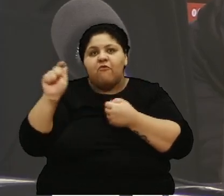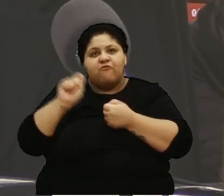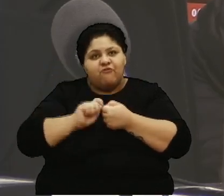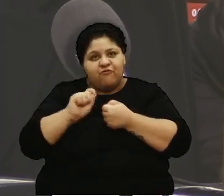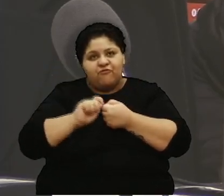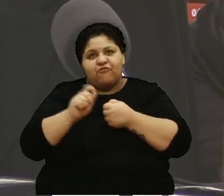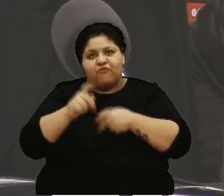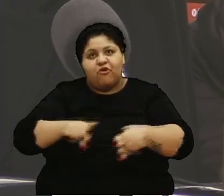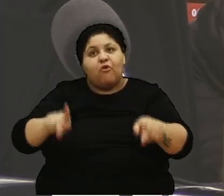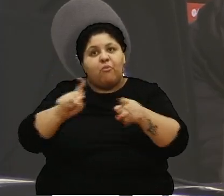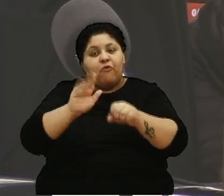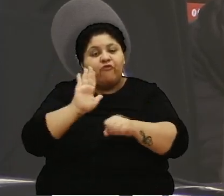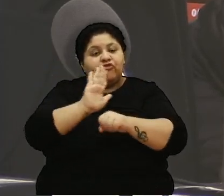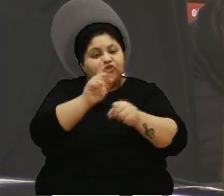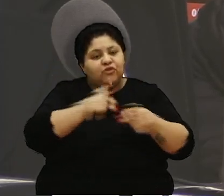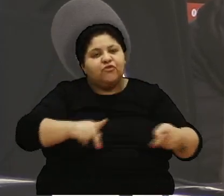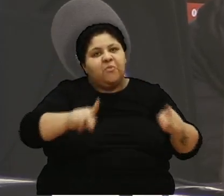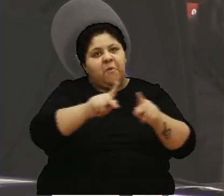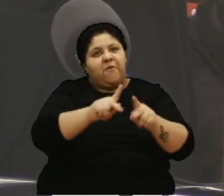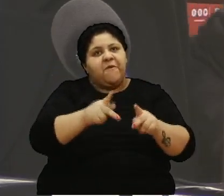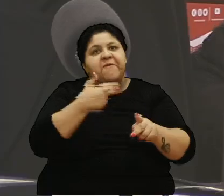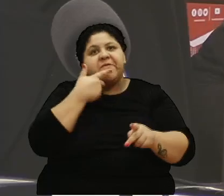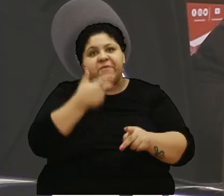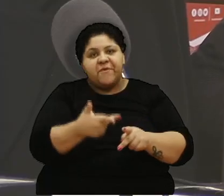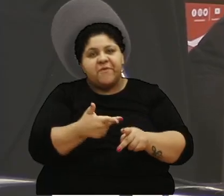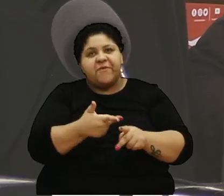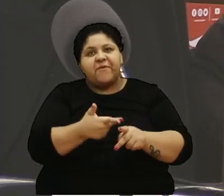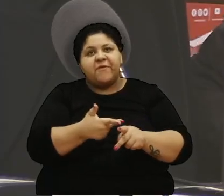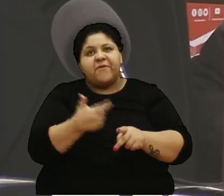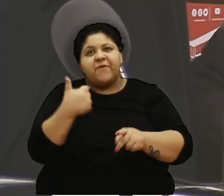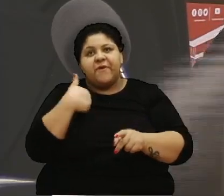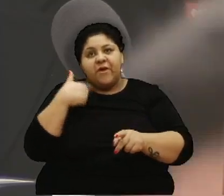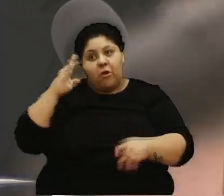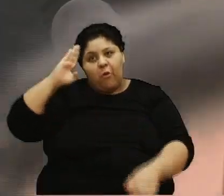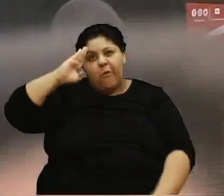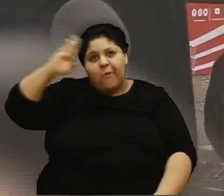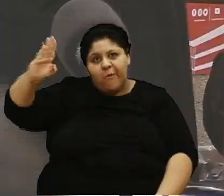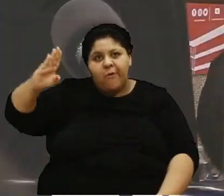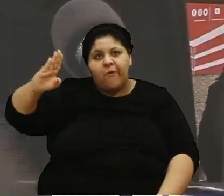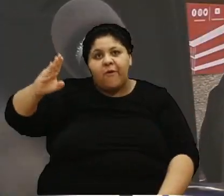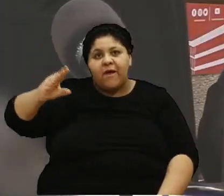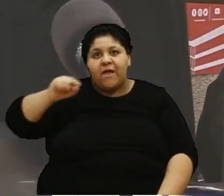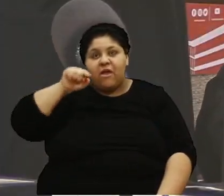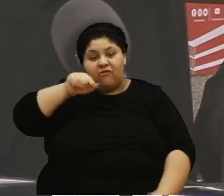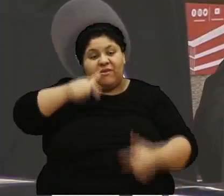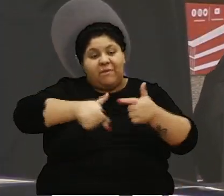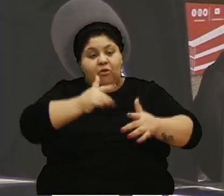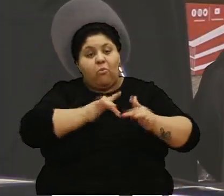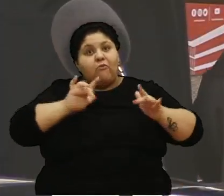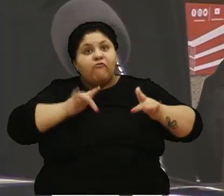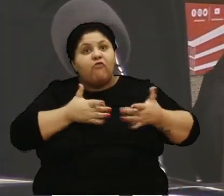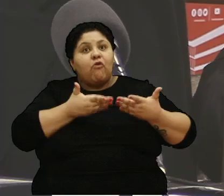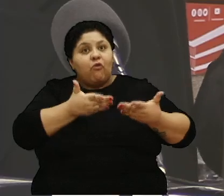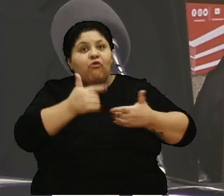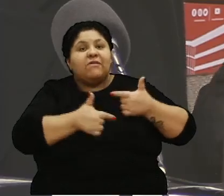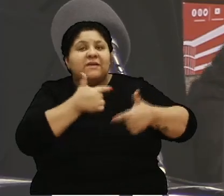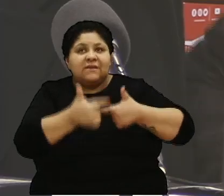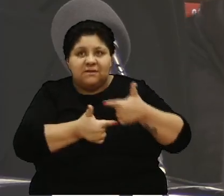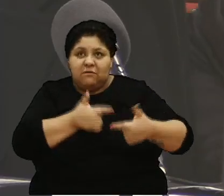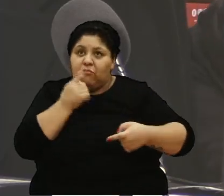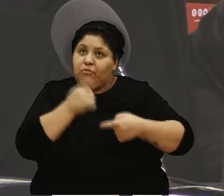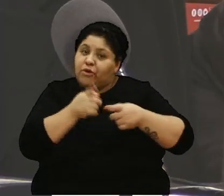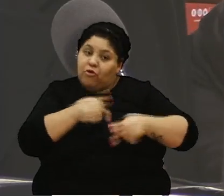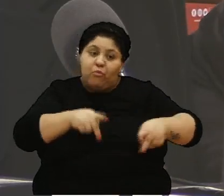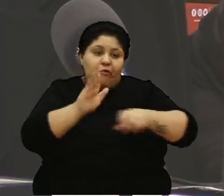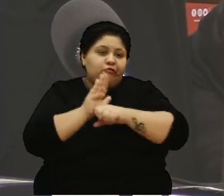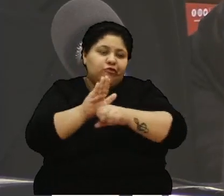o povo pelo povo. É isso que eu falava para todos. Embora eu fosse militar, eu estava ali como voluntário, trabalhando porque era o povo pelo